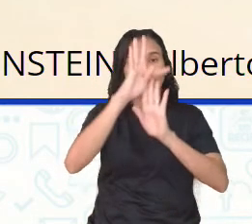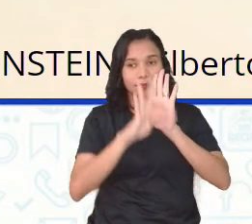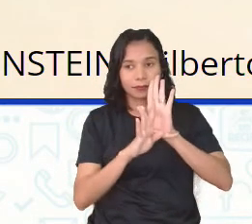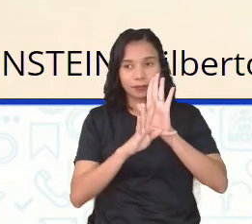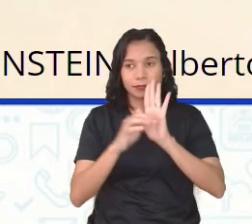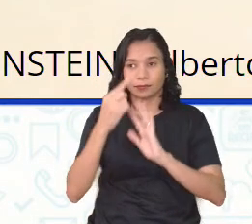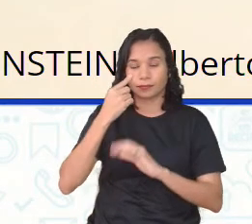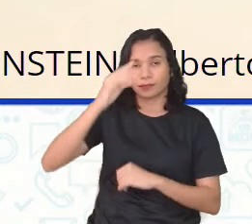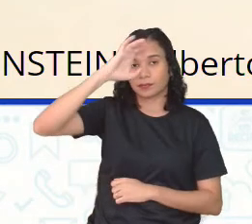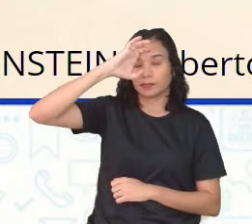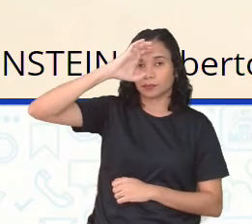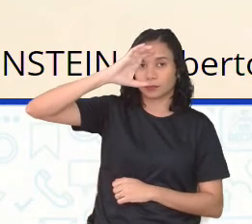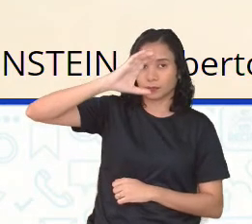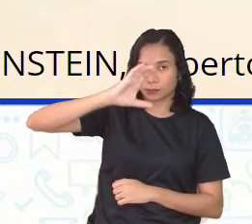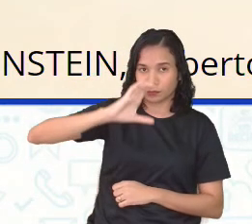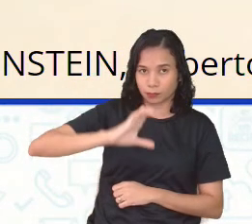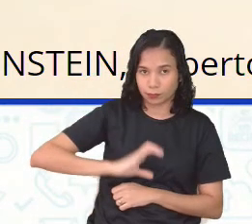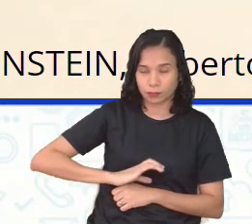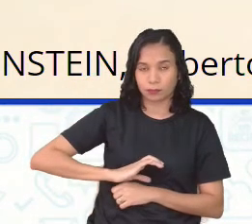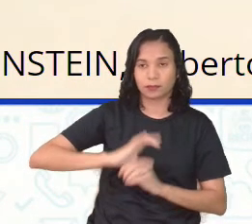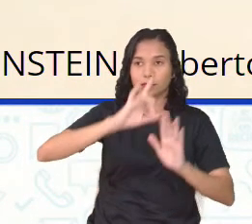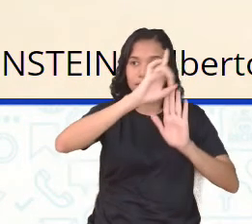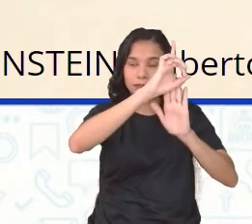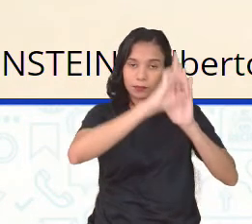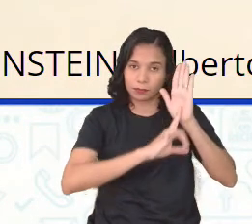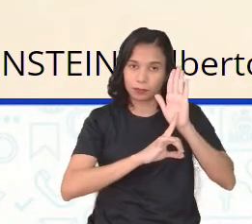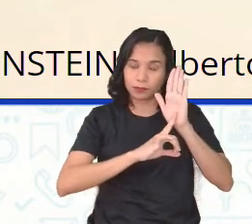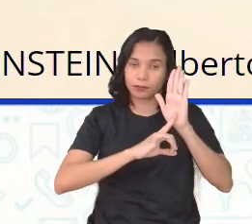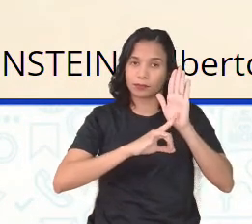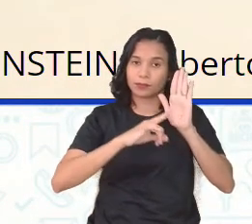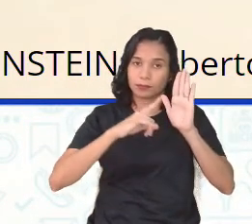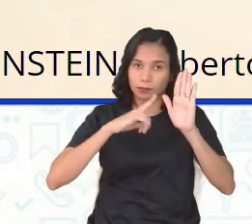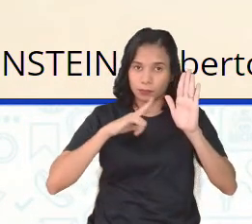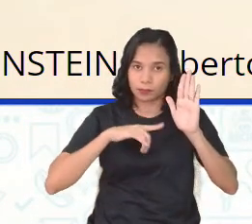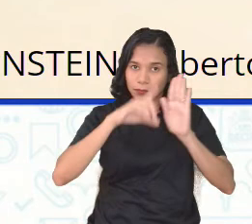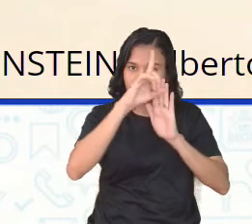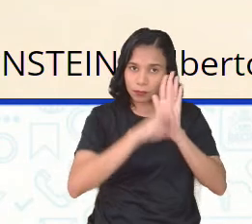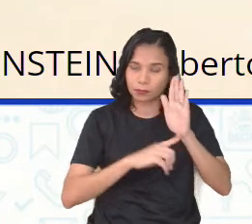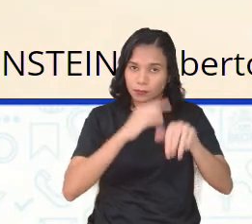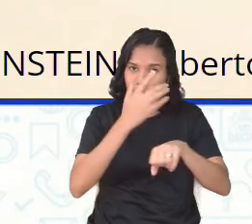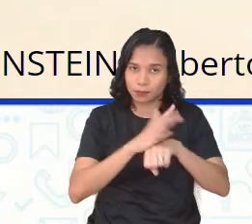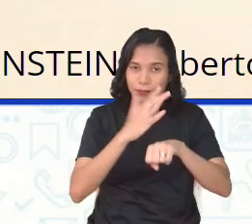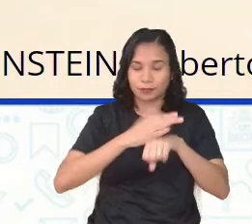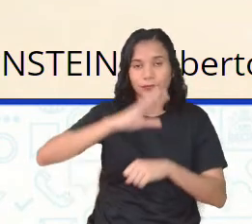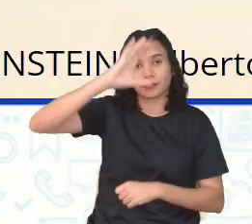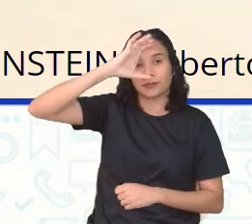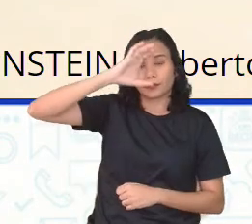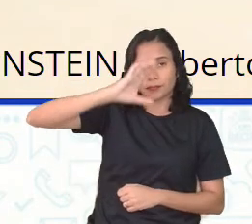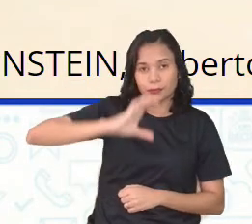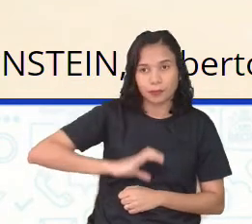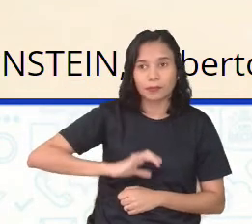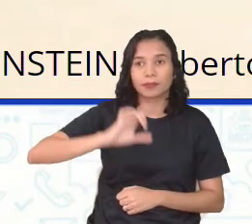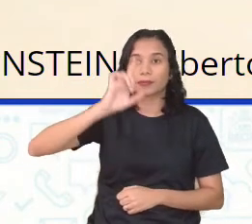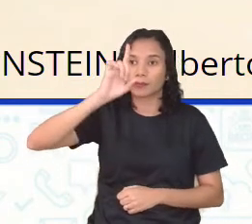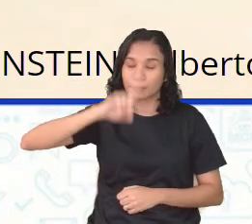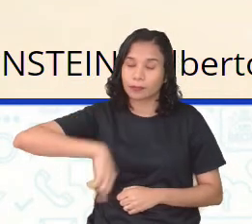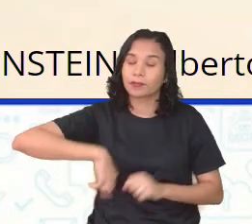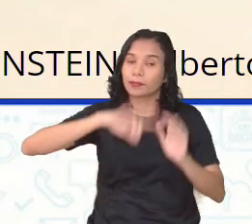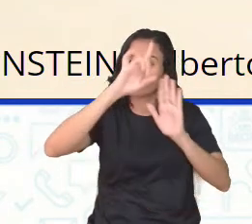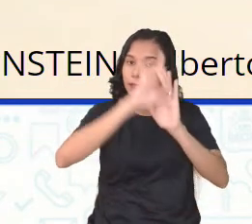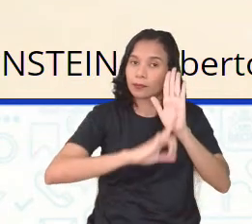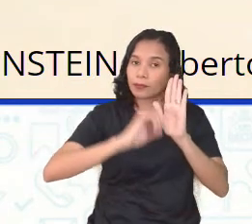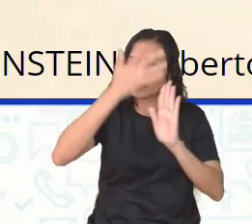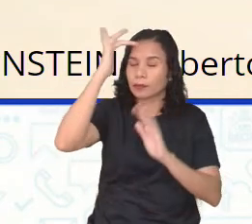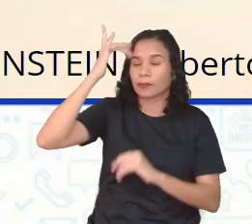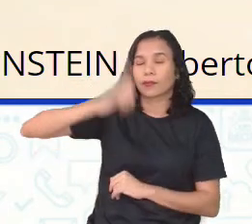aqui, cidadania, direito de ter direitos. Cidadania é o direito de ter